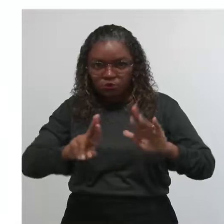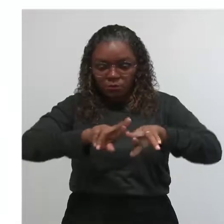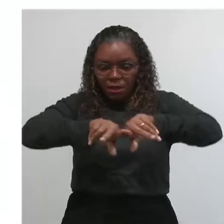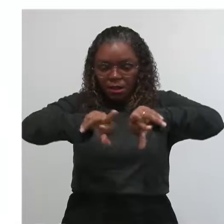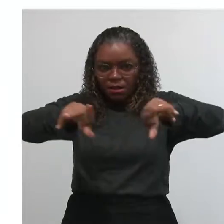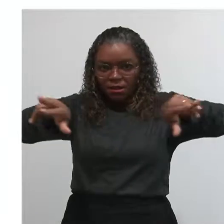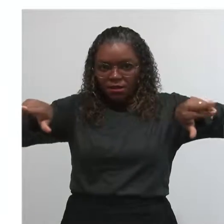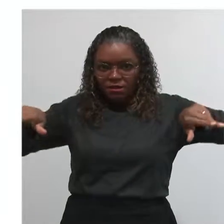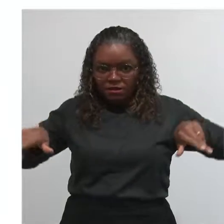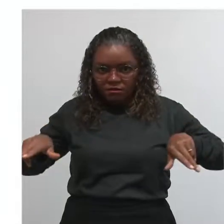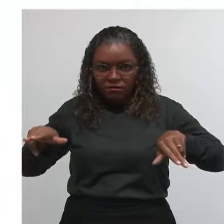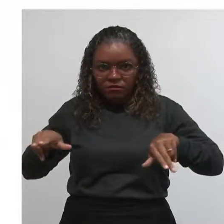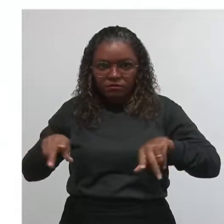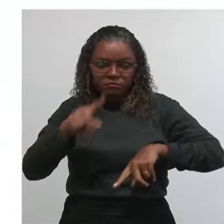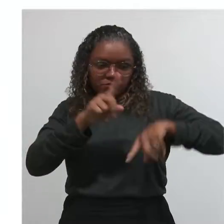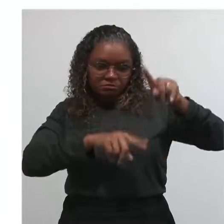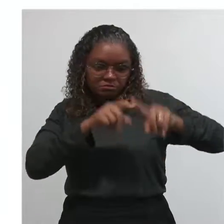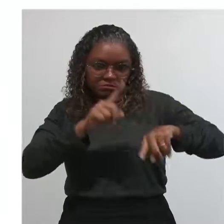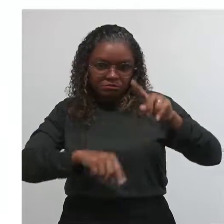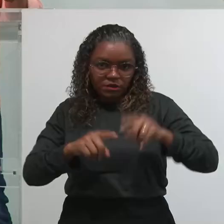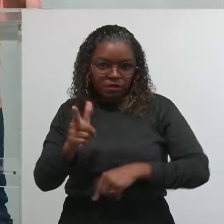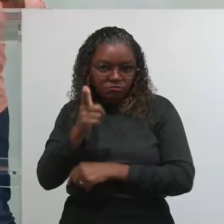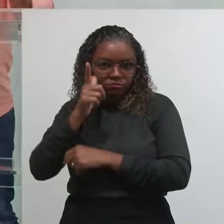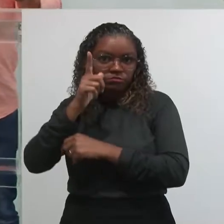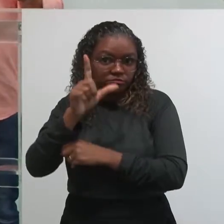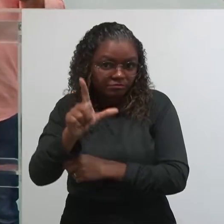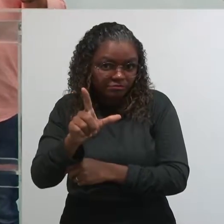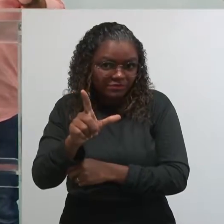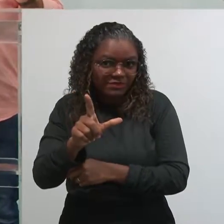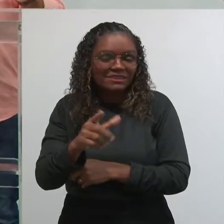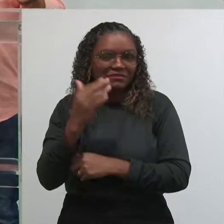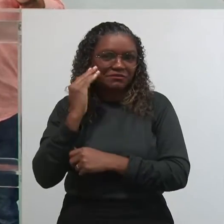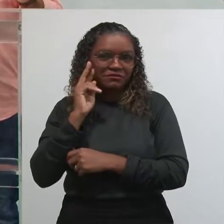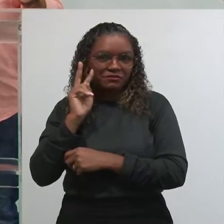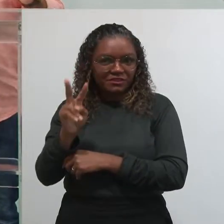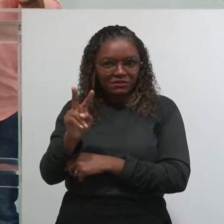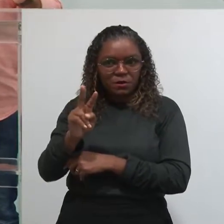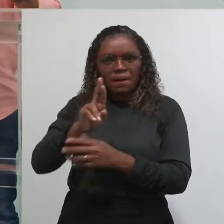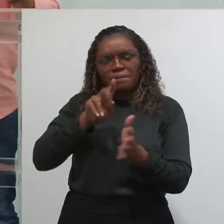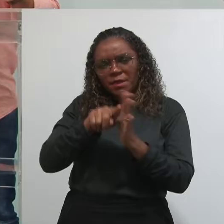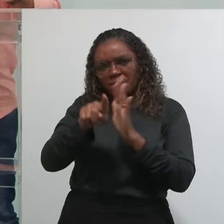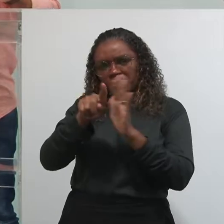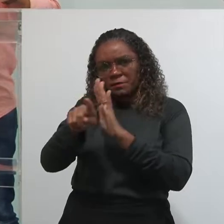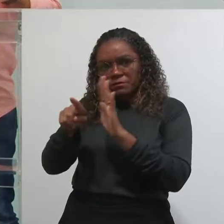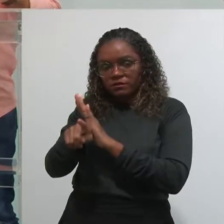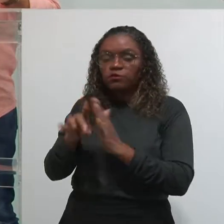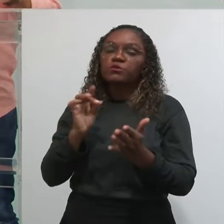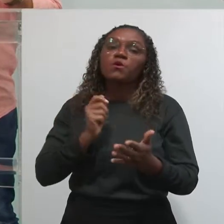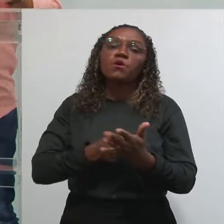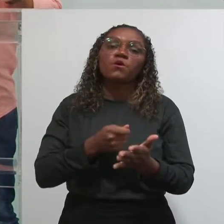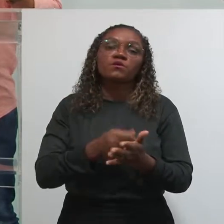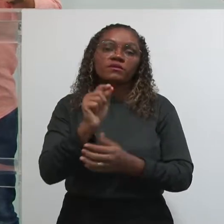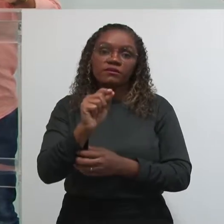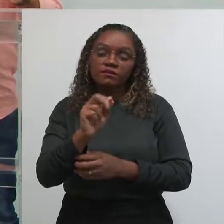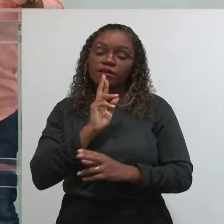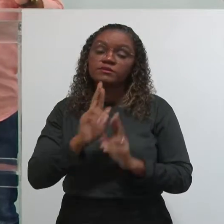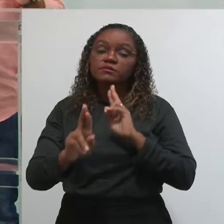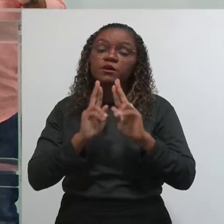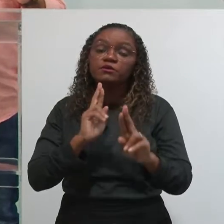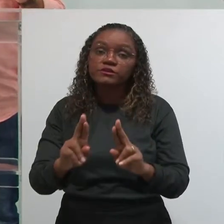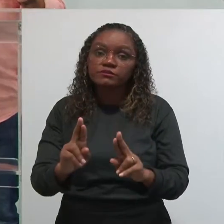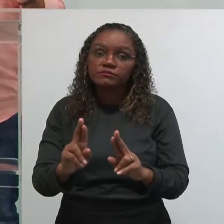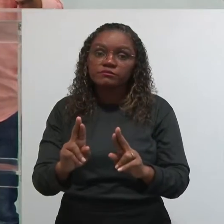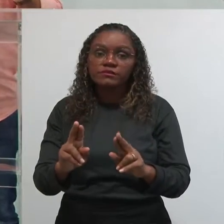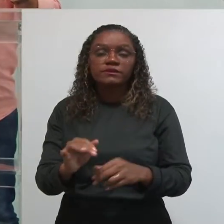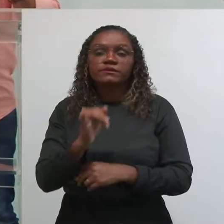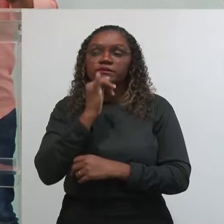com eficiência? Então, veja, você tem diferentes perguntas que exigem resposta nessa fase de avaliação. Não só